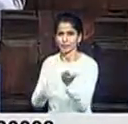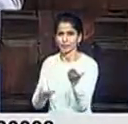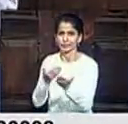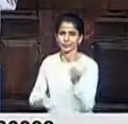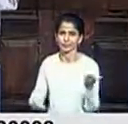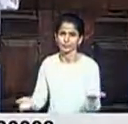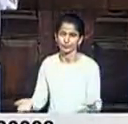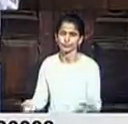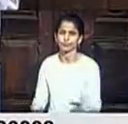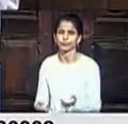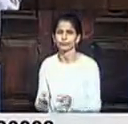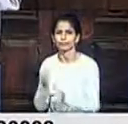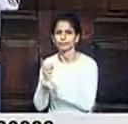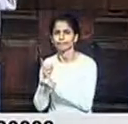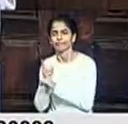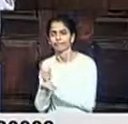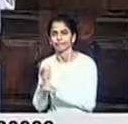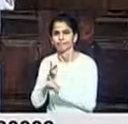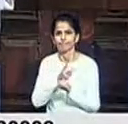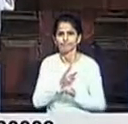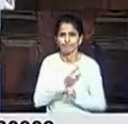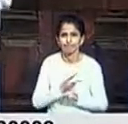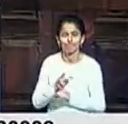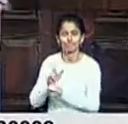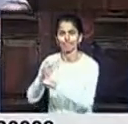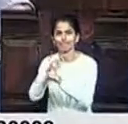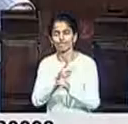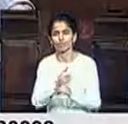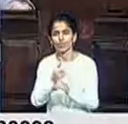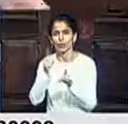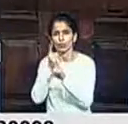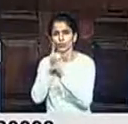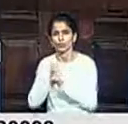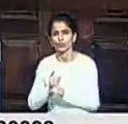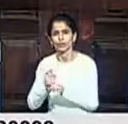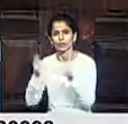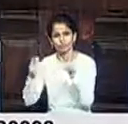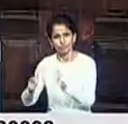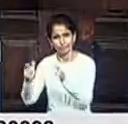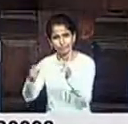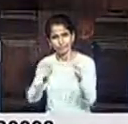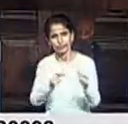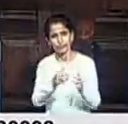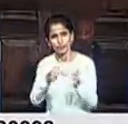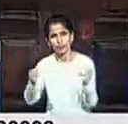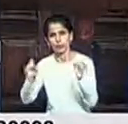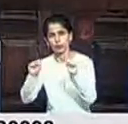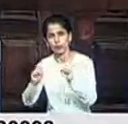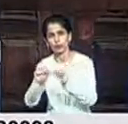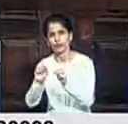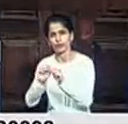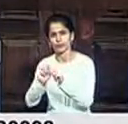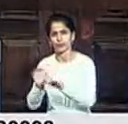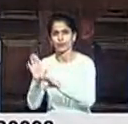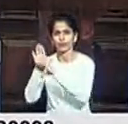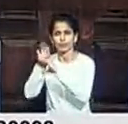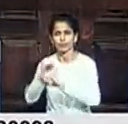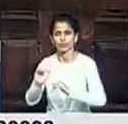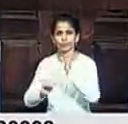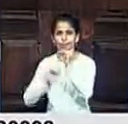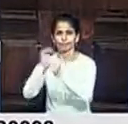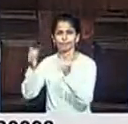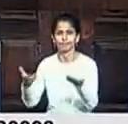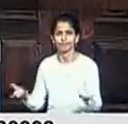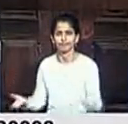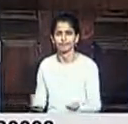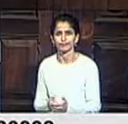e descobrir quais são aqueles nichos que a gente pode realmente onerar e fazer isso em relação a todo o pacote. Por